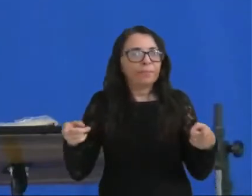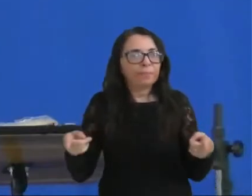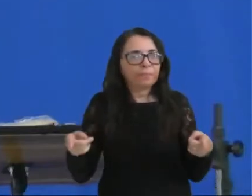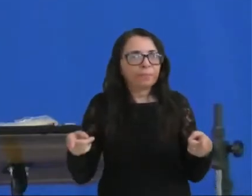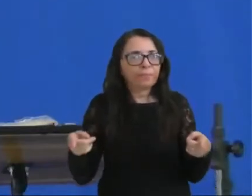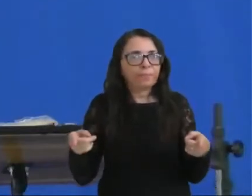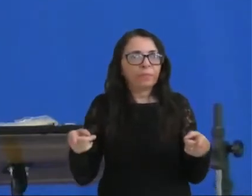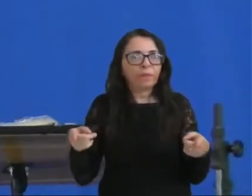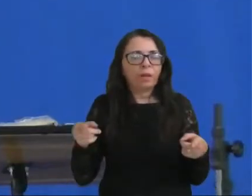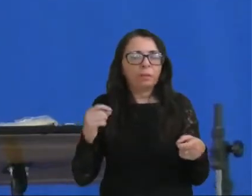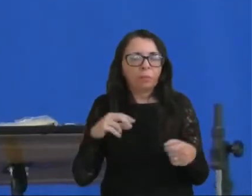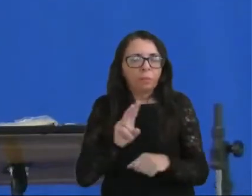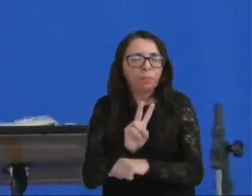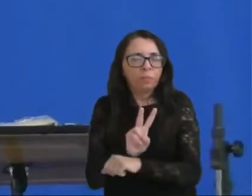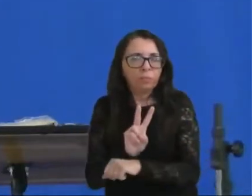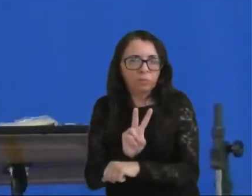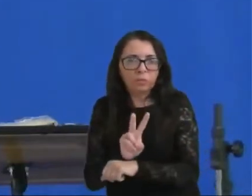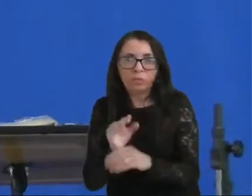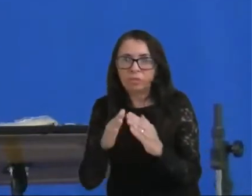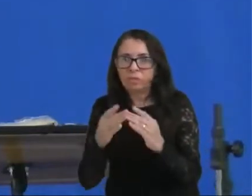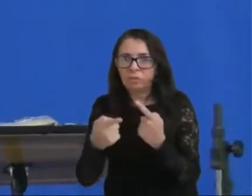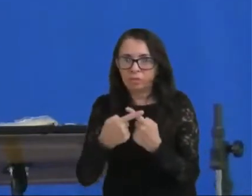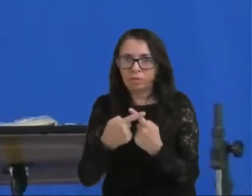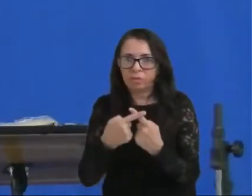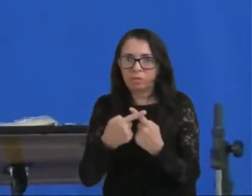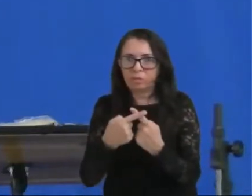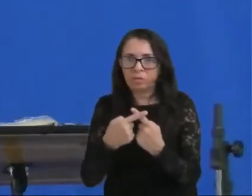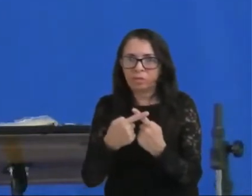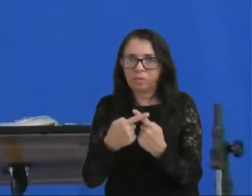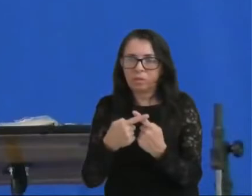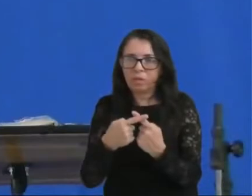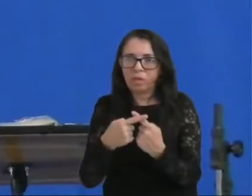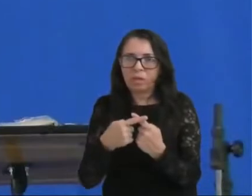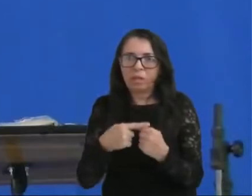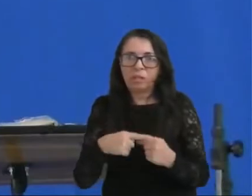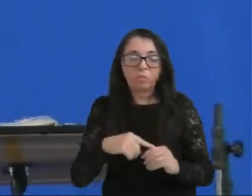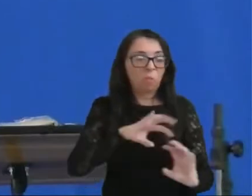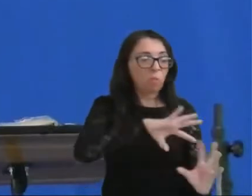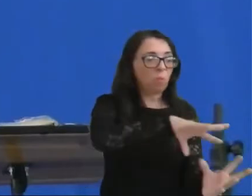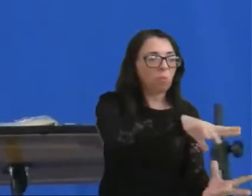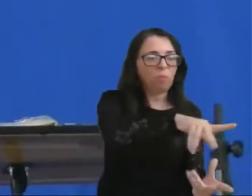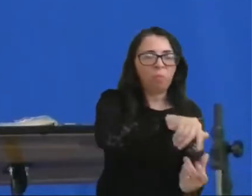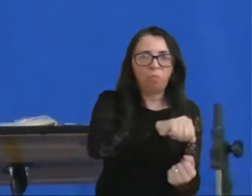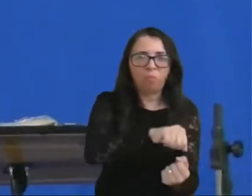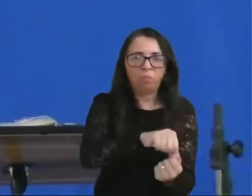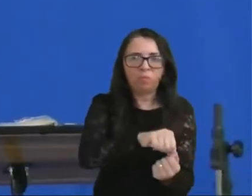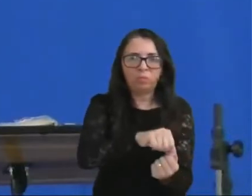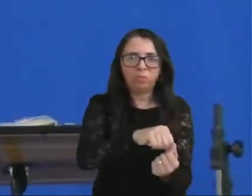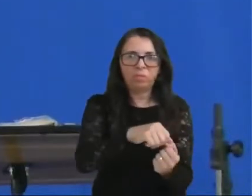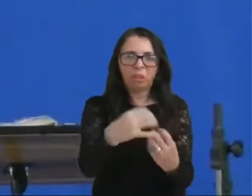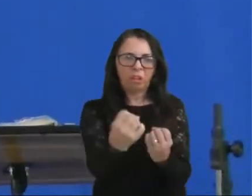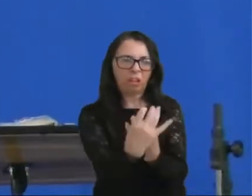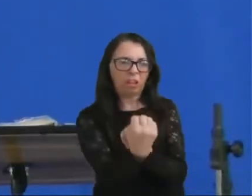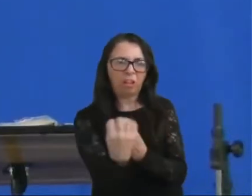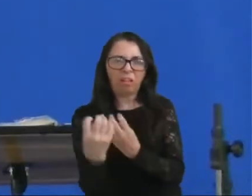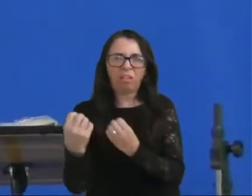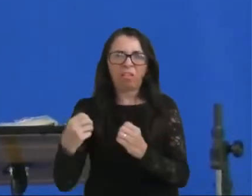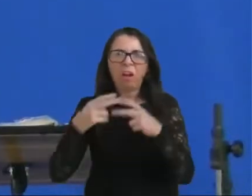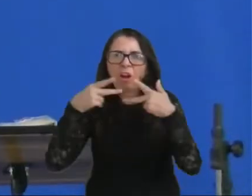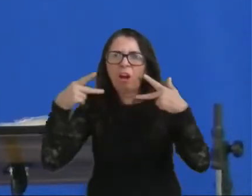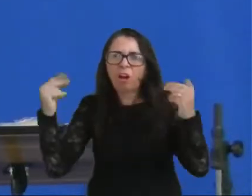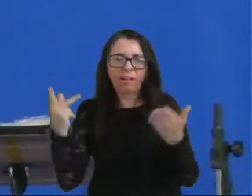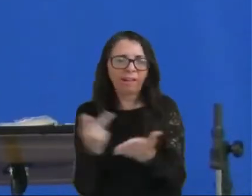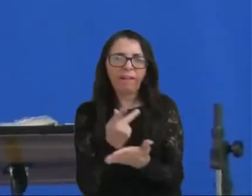tão interessante que essa igreja, antes dela ser invadida por falsos ensinamentos, Paulo já havia alertado